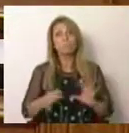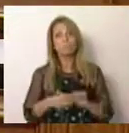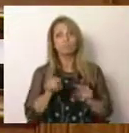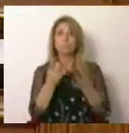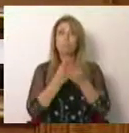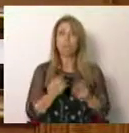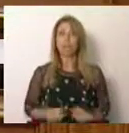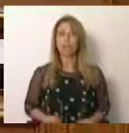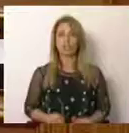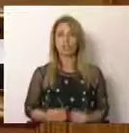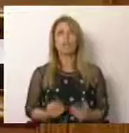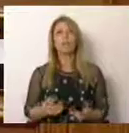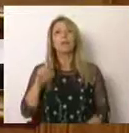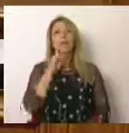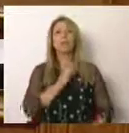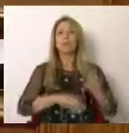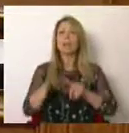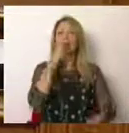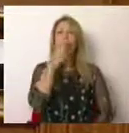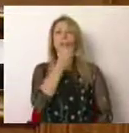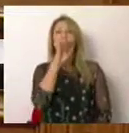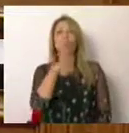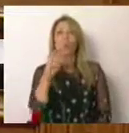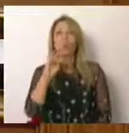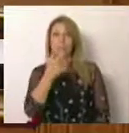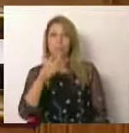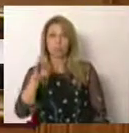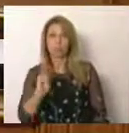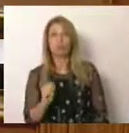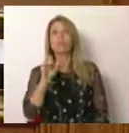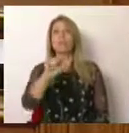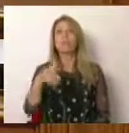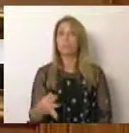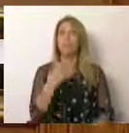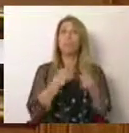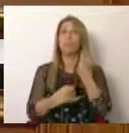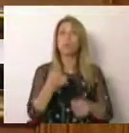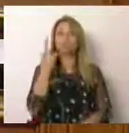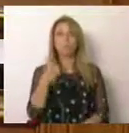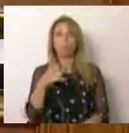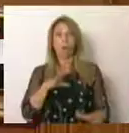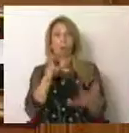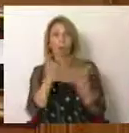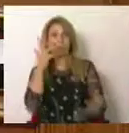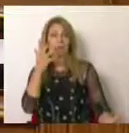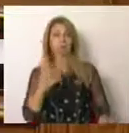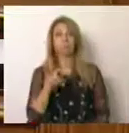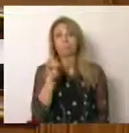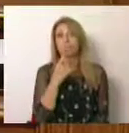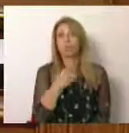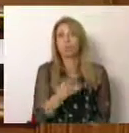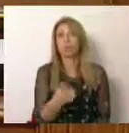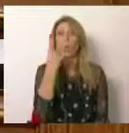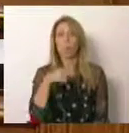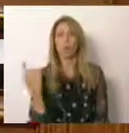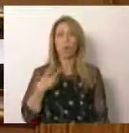relativamente a estas matérias. A Sra. Deputada Paula Santos, do PCP, levantou aqui uma questão, ou quis sublinhar uma questão que na nossa perspectiva é